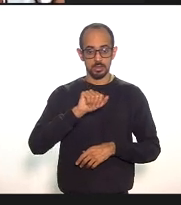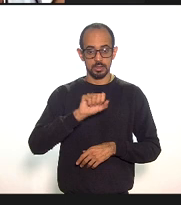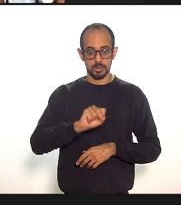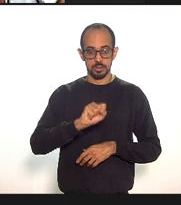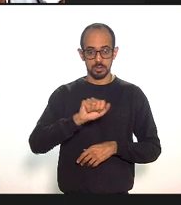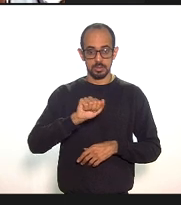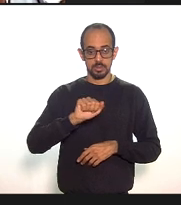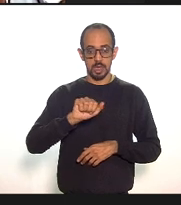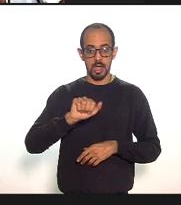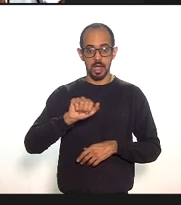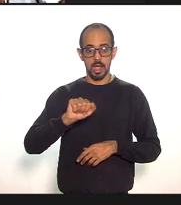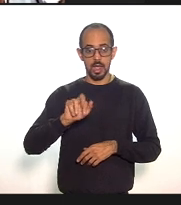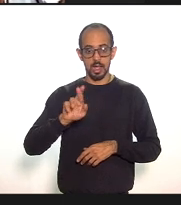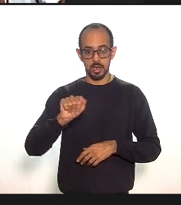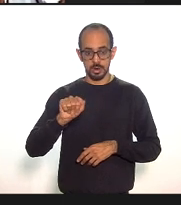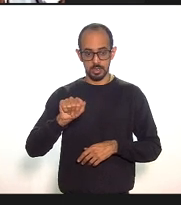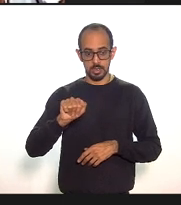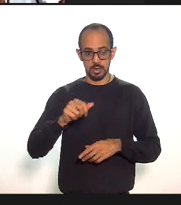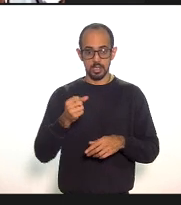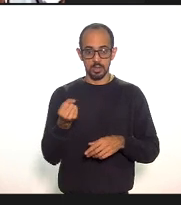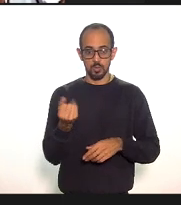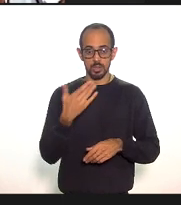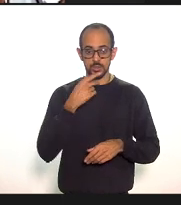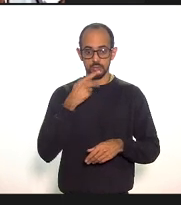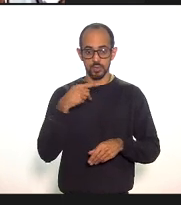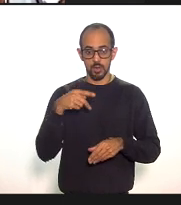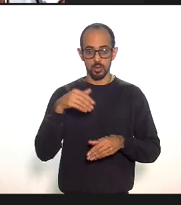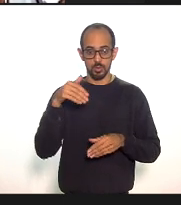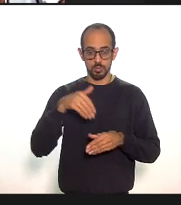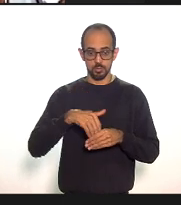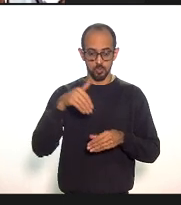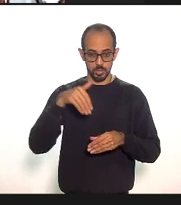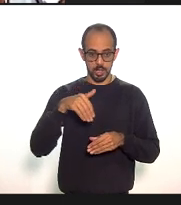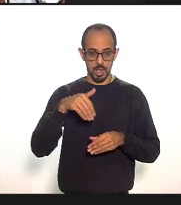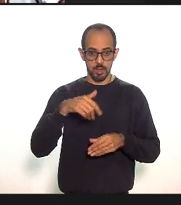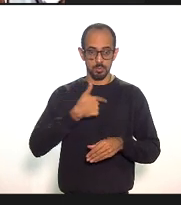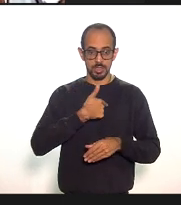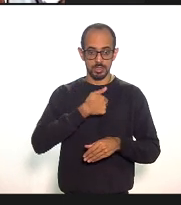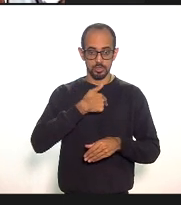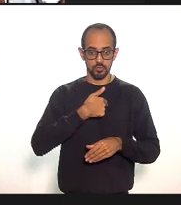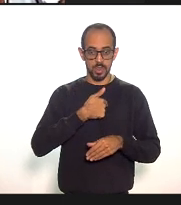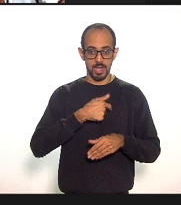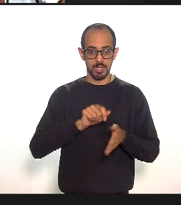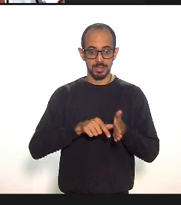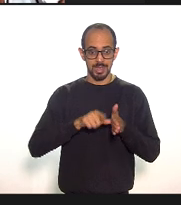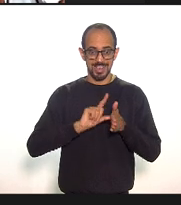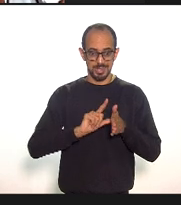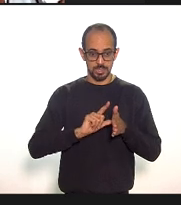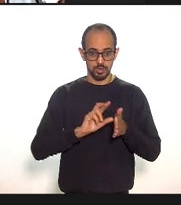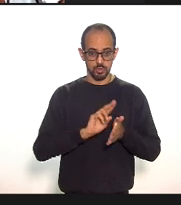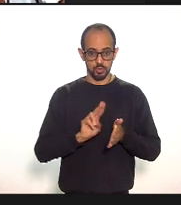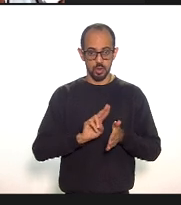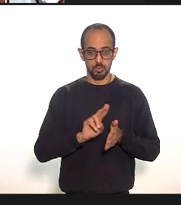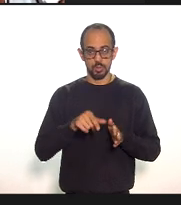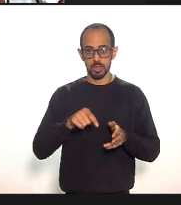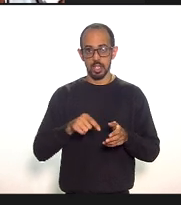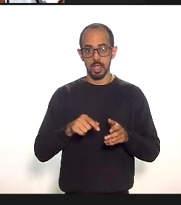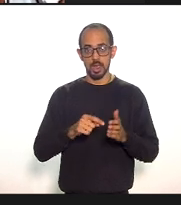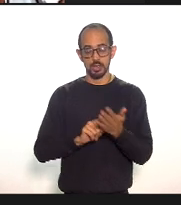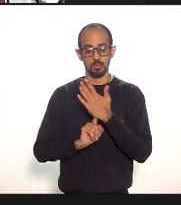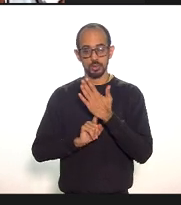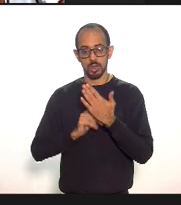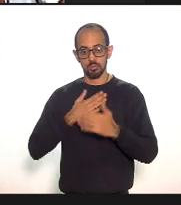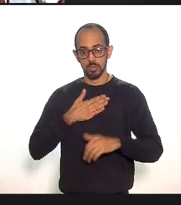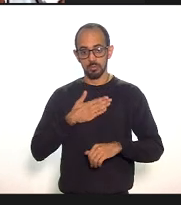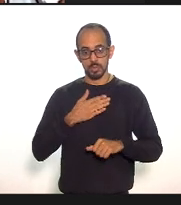nós levantamos, inclusive, a questão de botar o presidente Vargas primeiro, eles nos mostraram um estudo que as estações